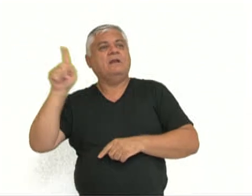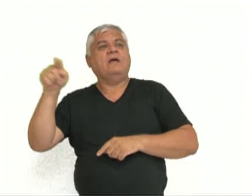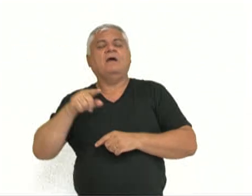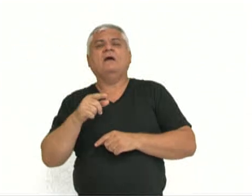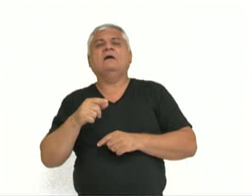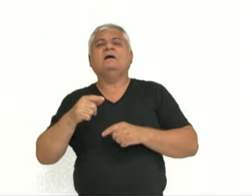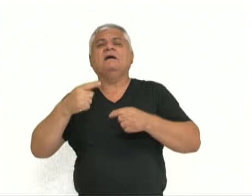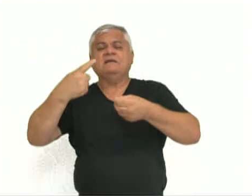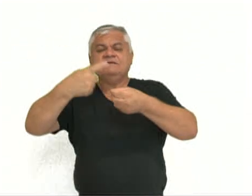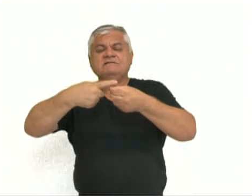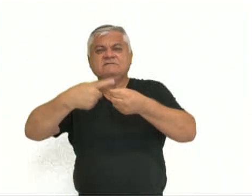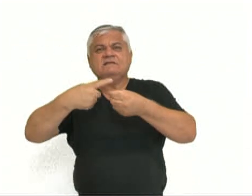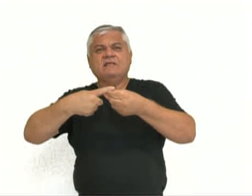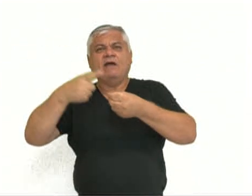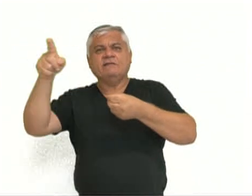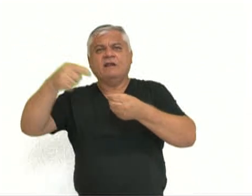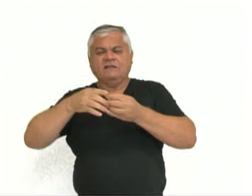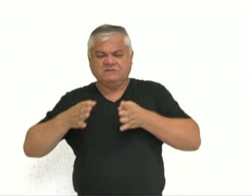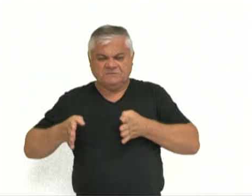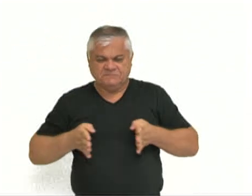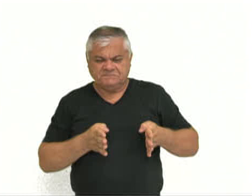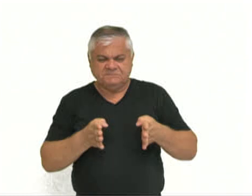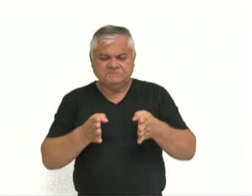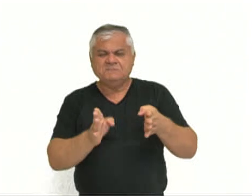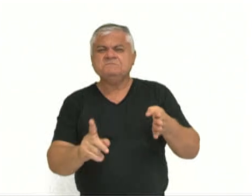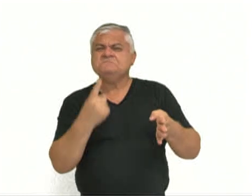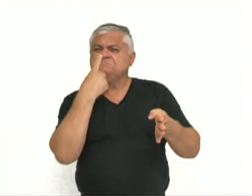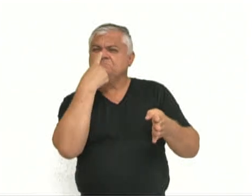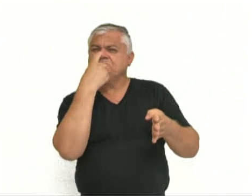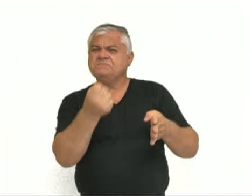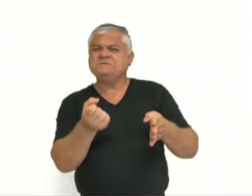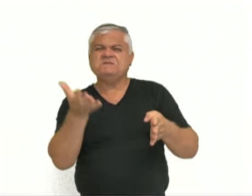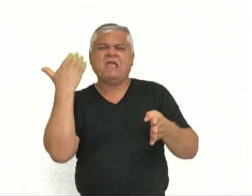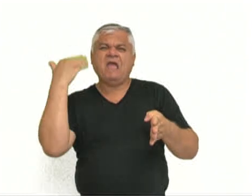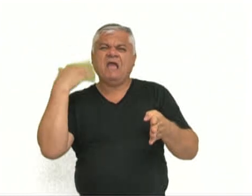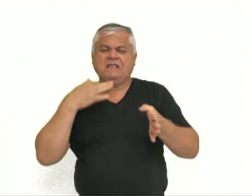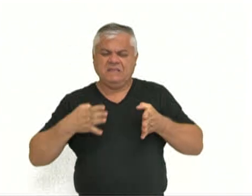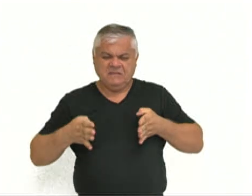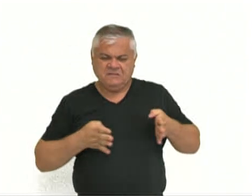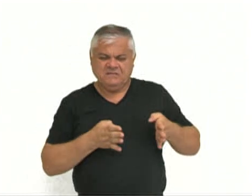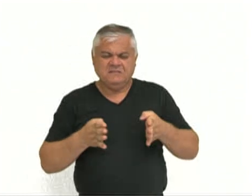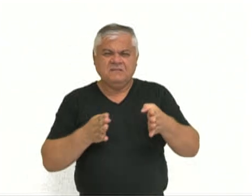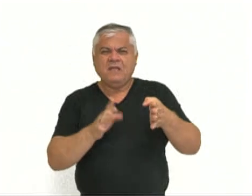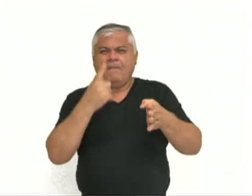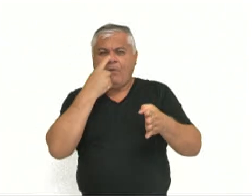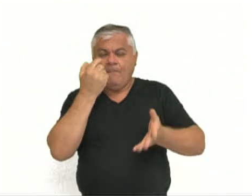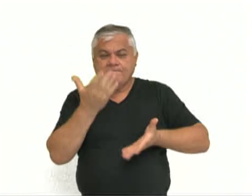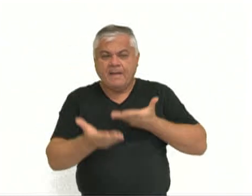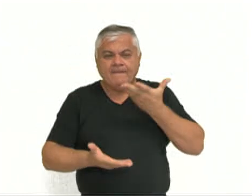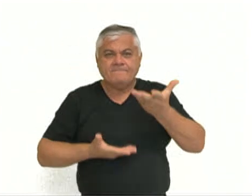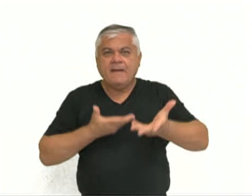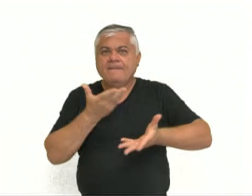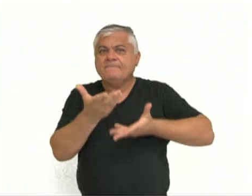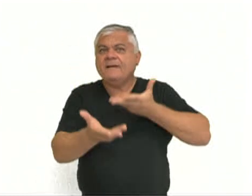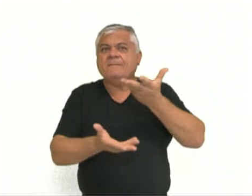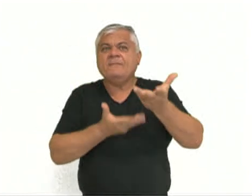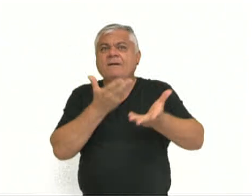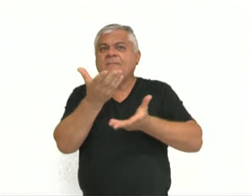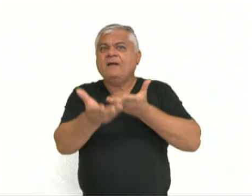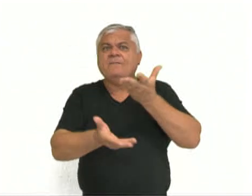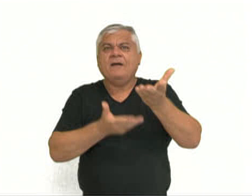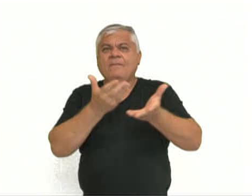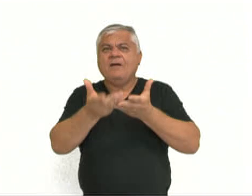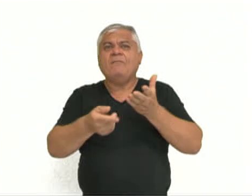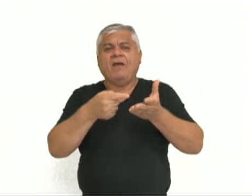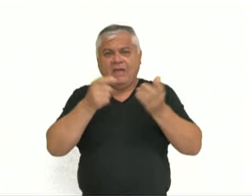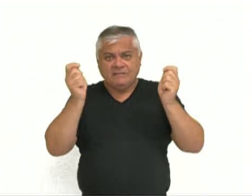Ela fez uma recuperação de um canal, de um manancial, de um rio, que dá origem à água que chega aos reservatórios